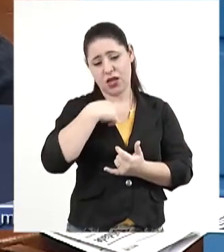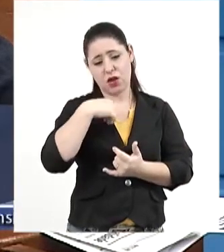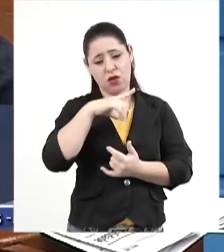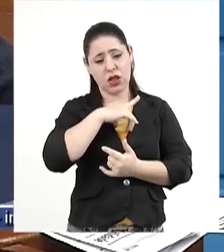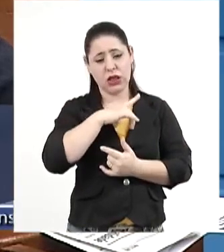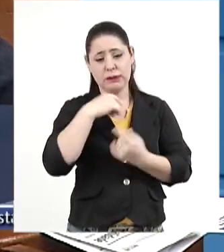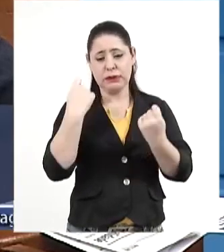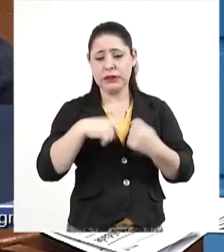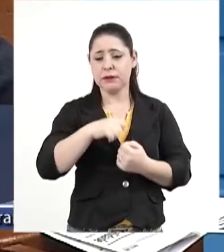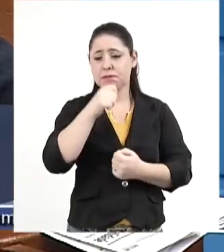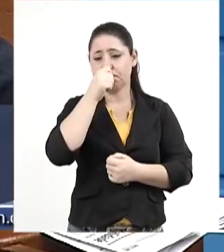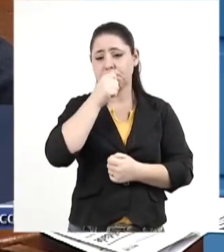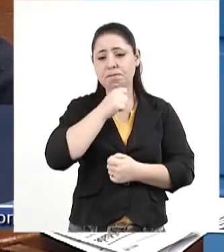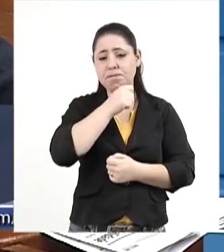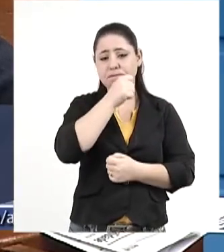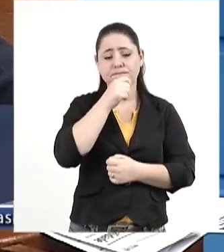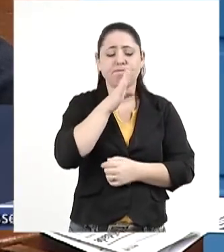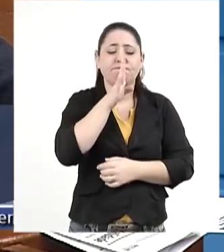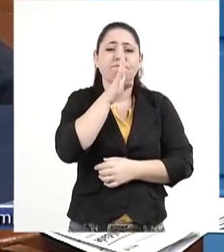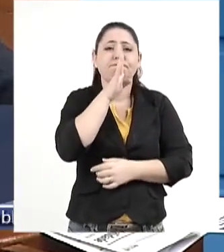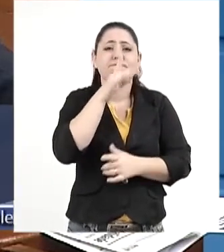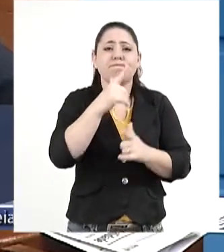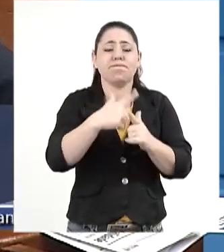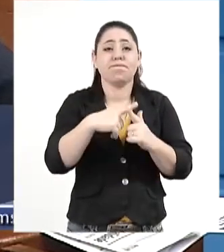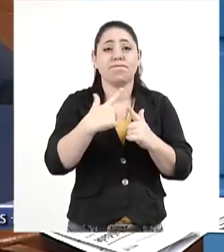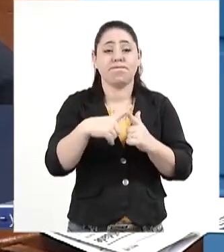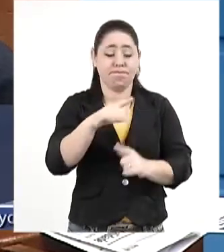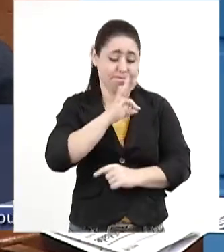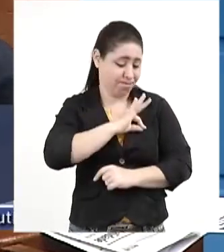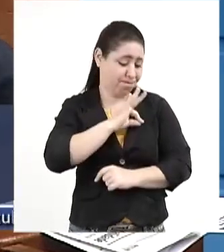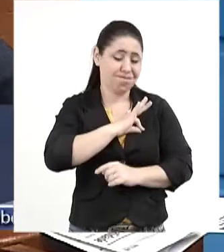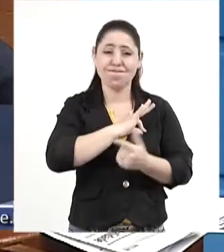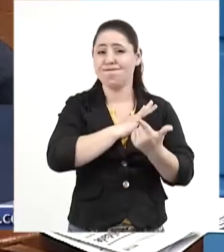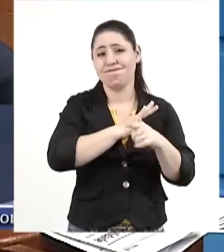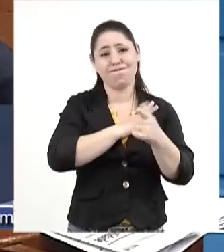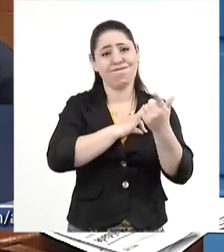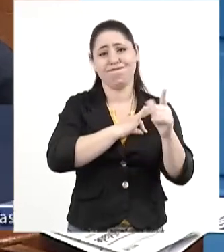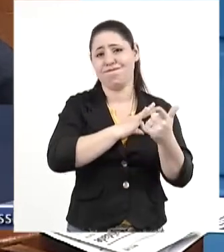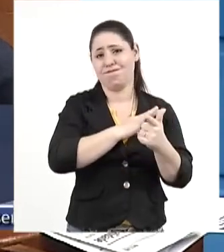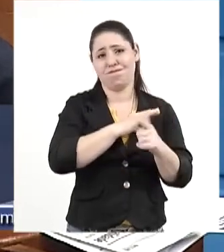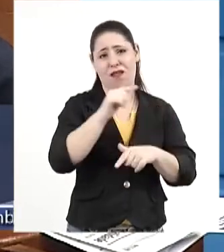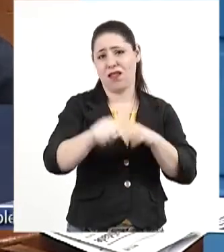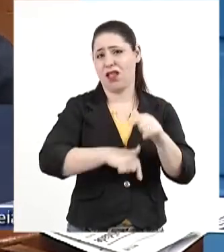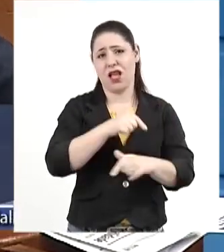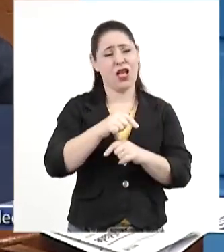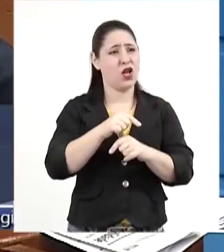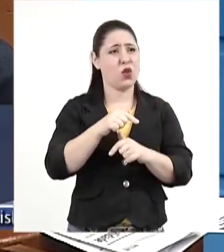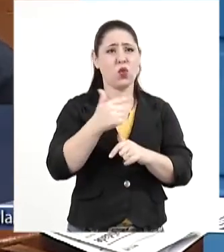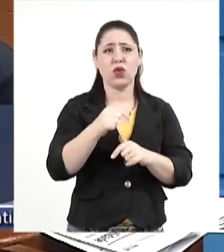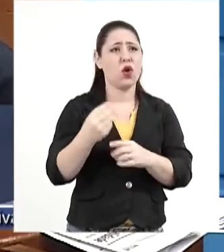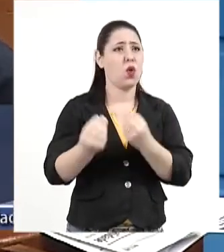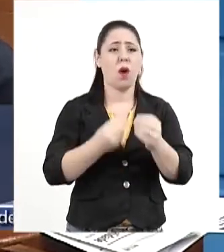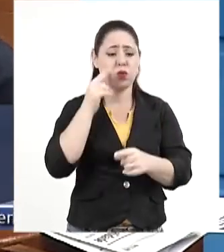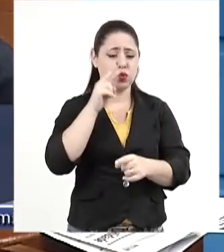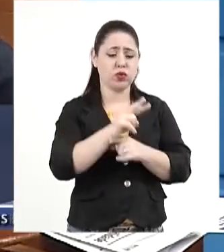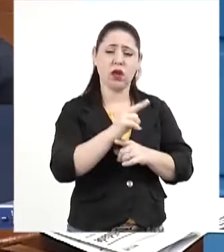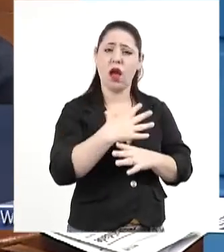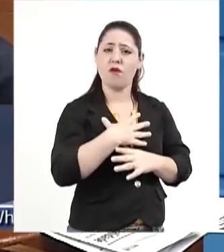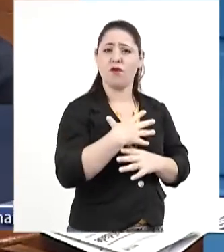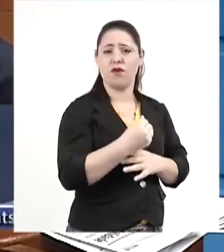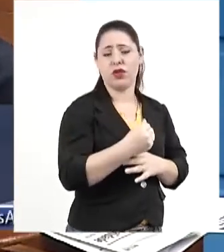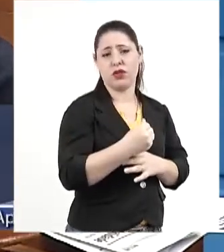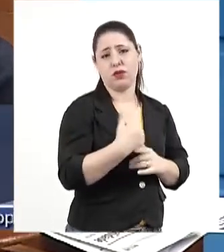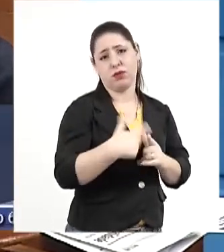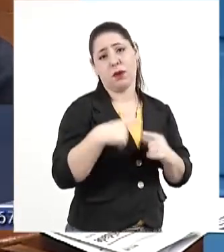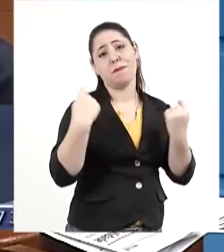que me submeter a isso por conta da dependência financeira. Eu não tenho ainda como sair de casa, cuidar dos meus filhos, porque eu ainda